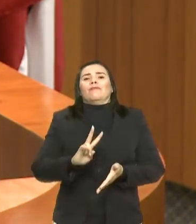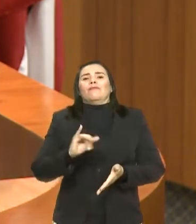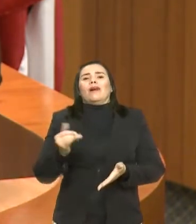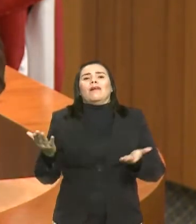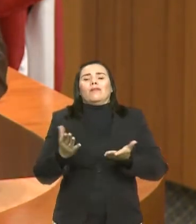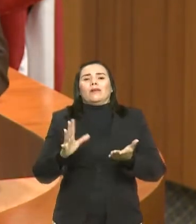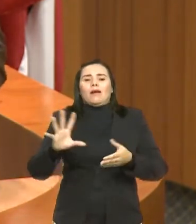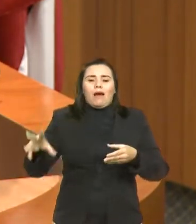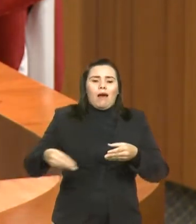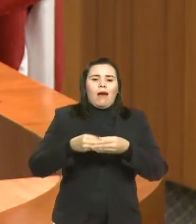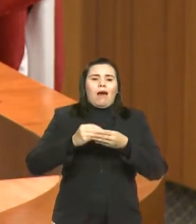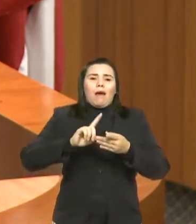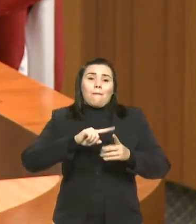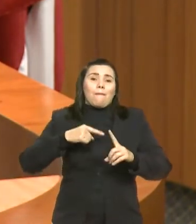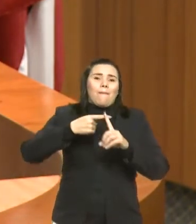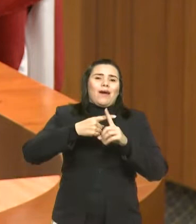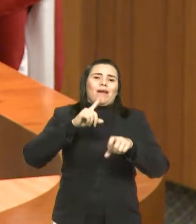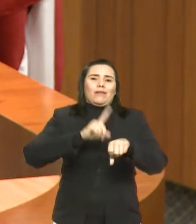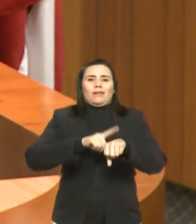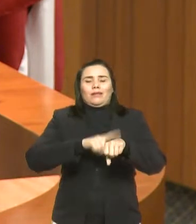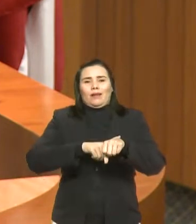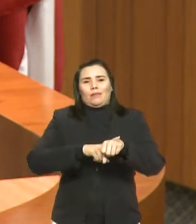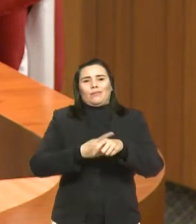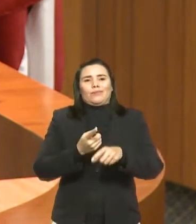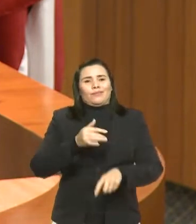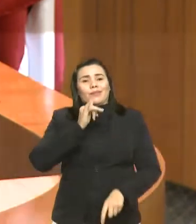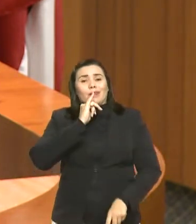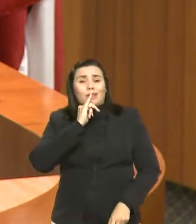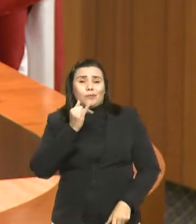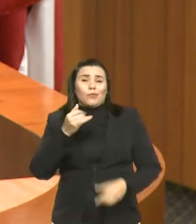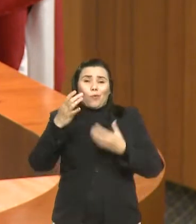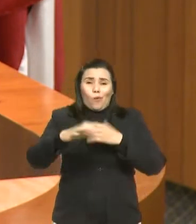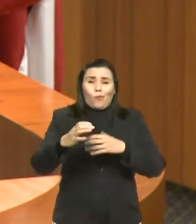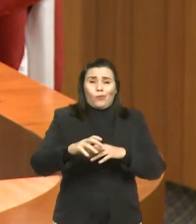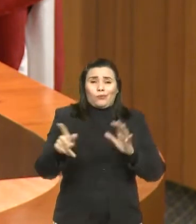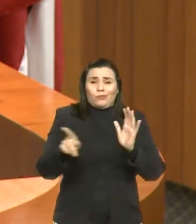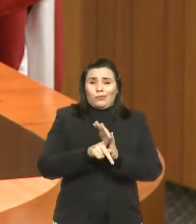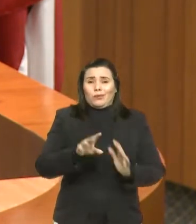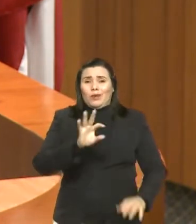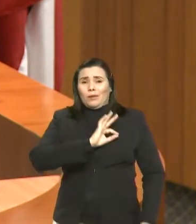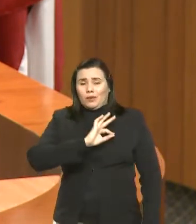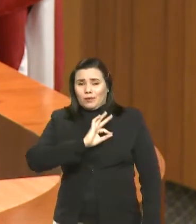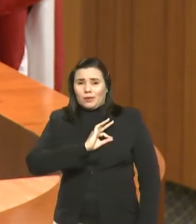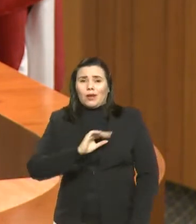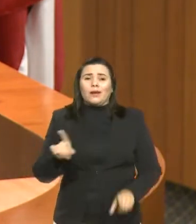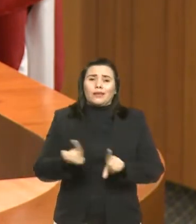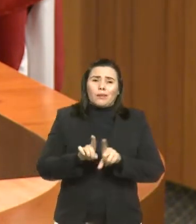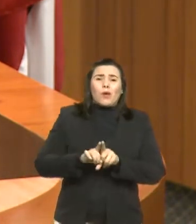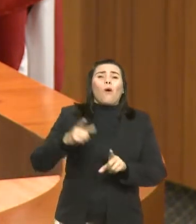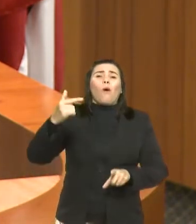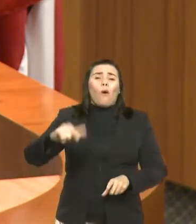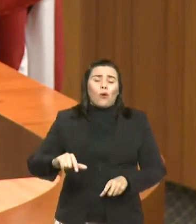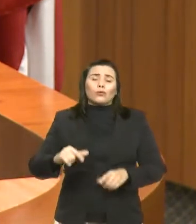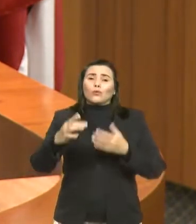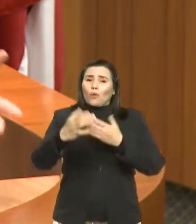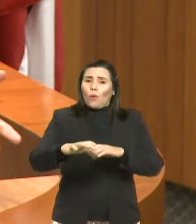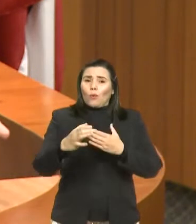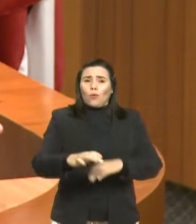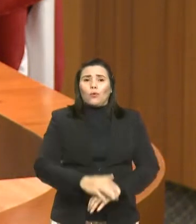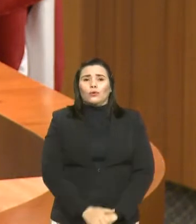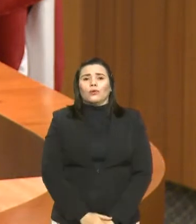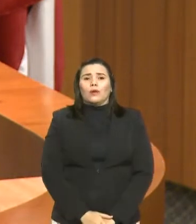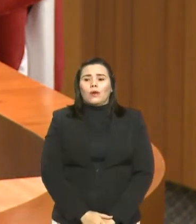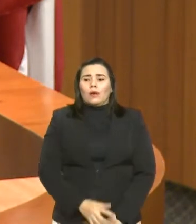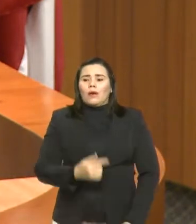aprovados em concursos como da polícia militar por exemplo outros concursos que ainda estão em vigência Creio que não será